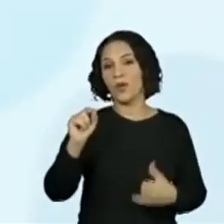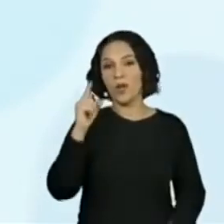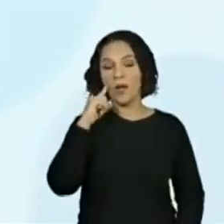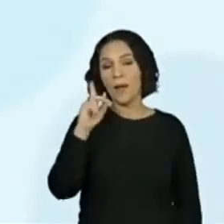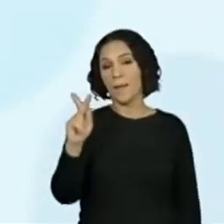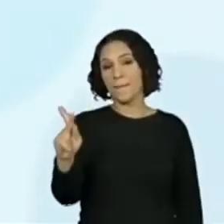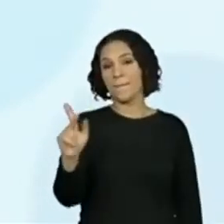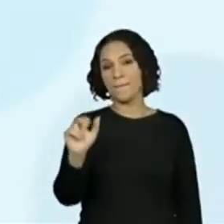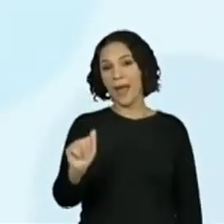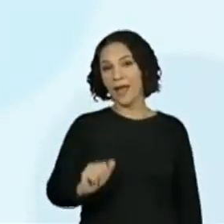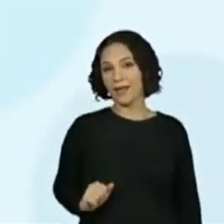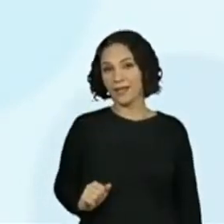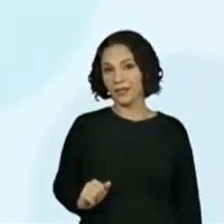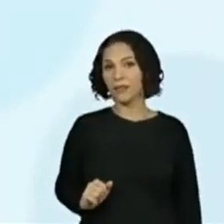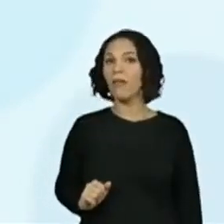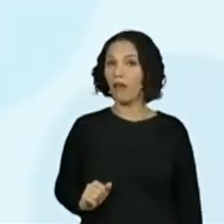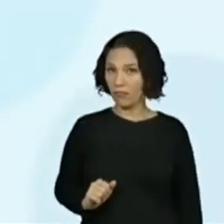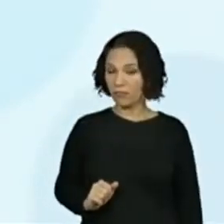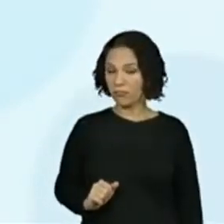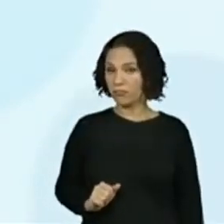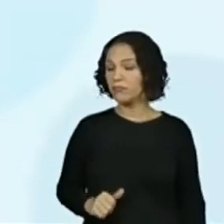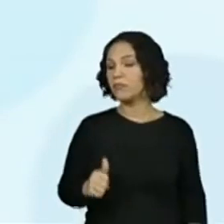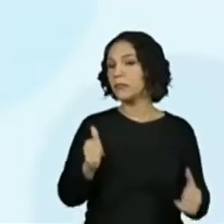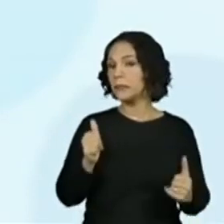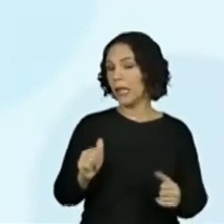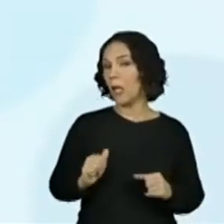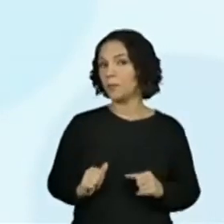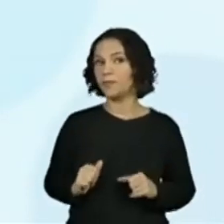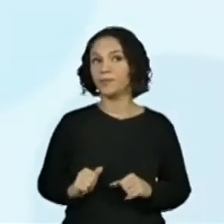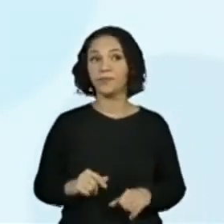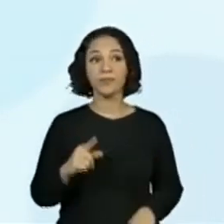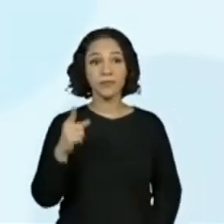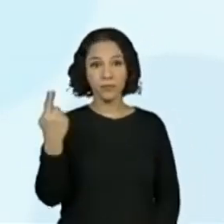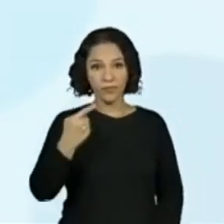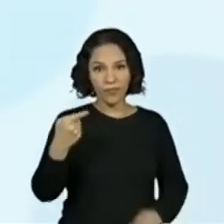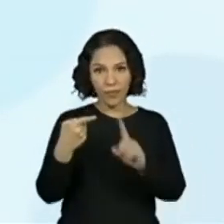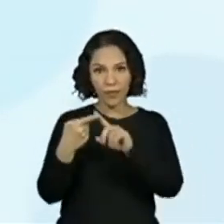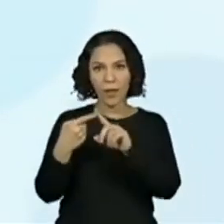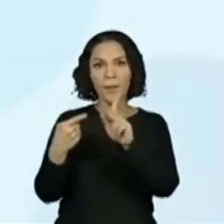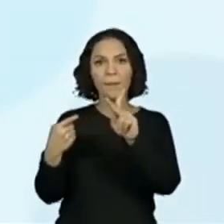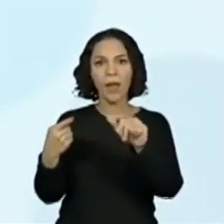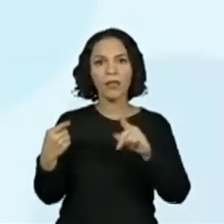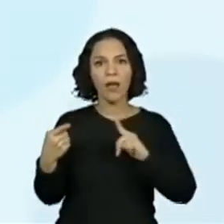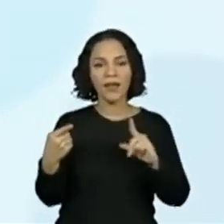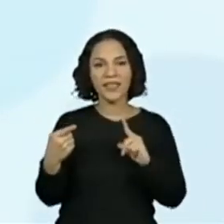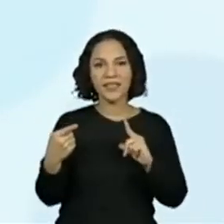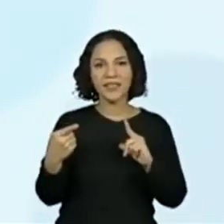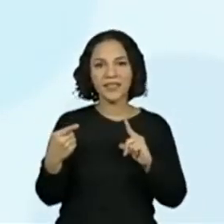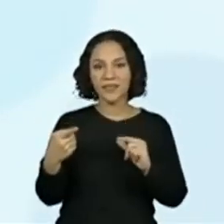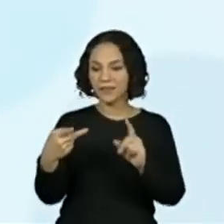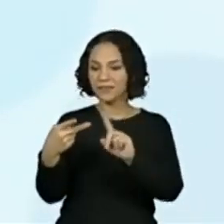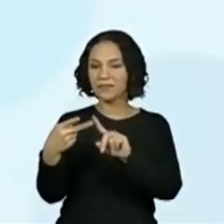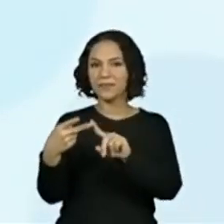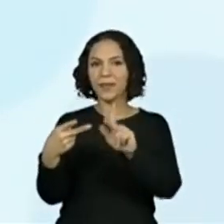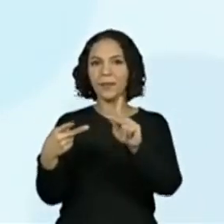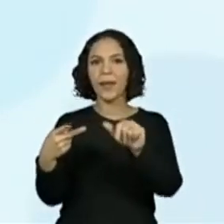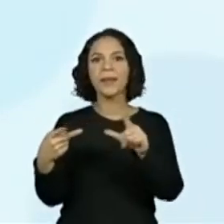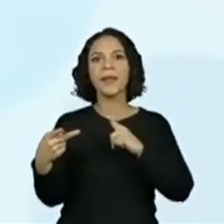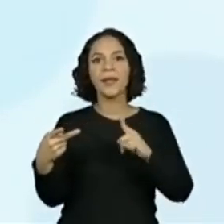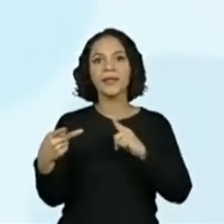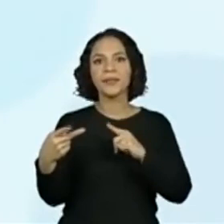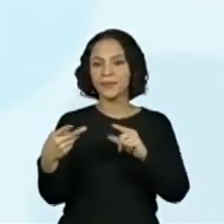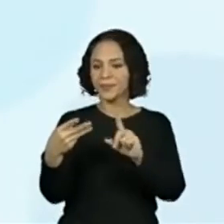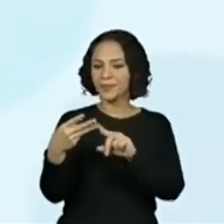pá. Tá, então a gente tem pá aqui, ó. Pá, pá e pá. Ah,